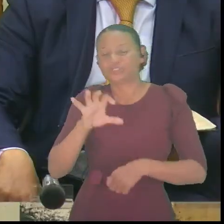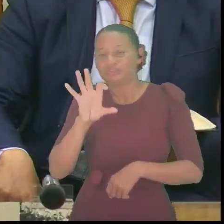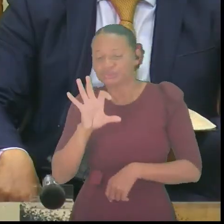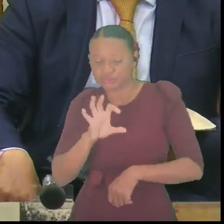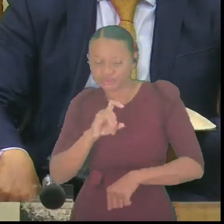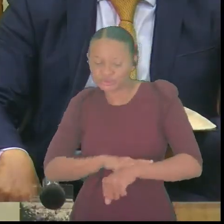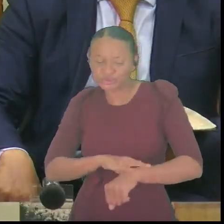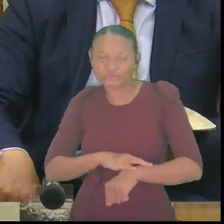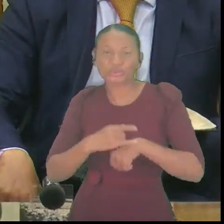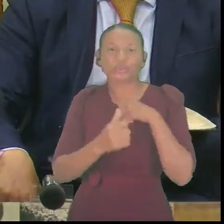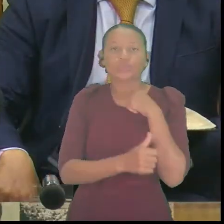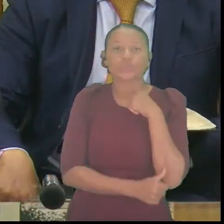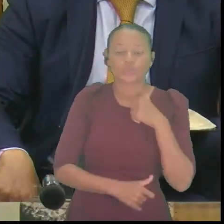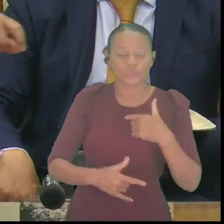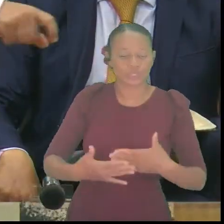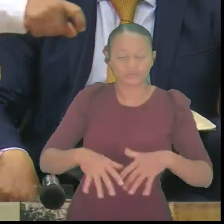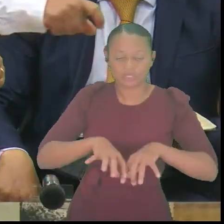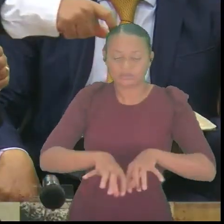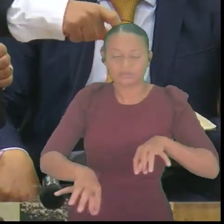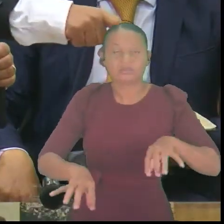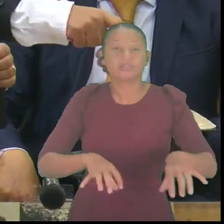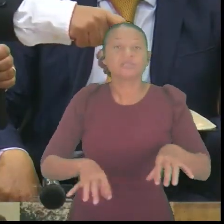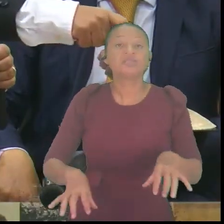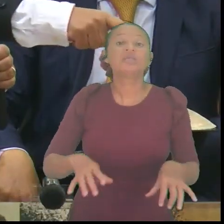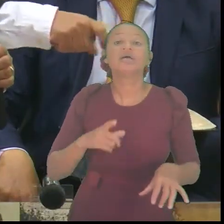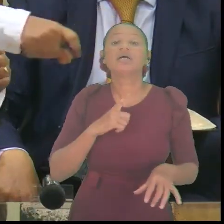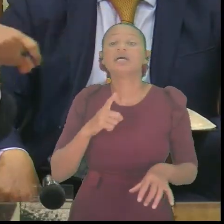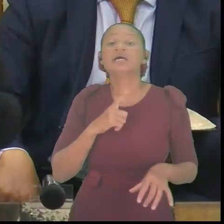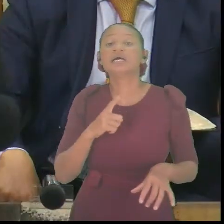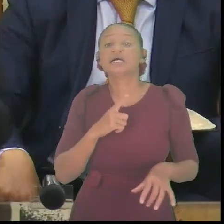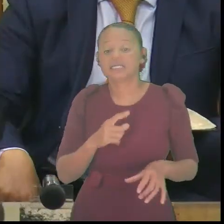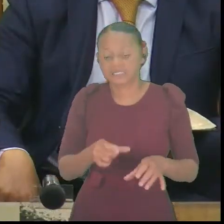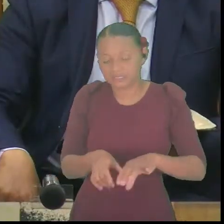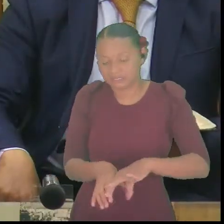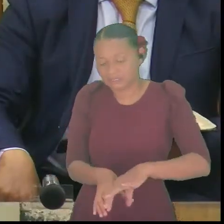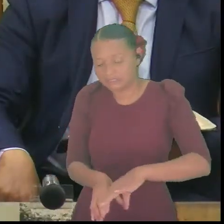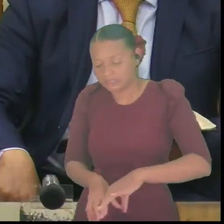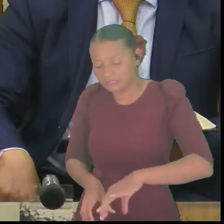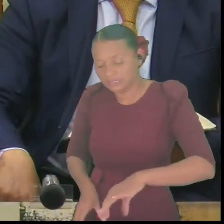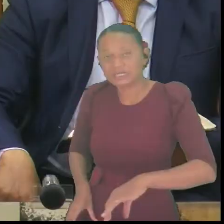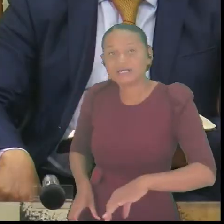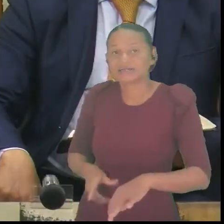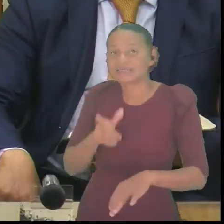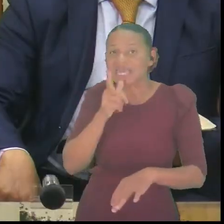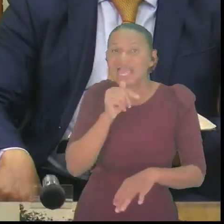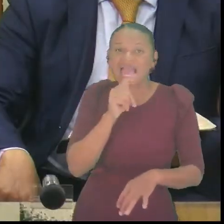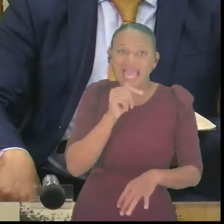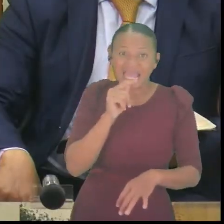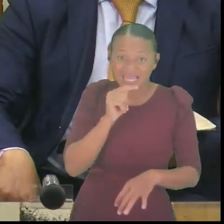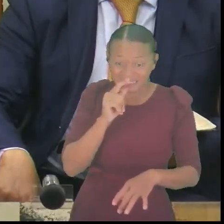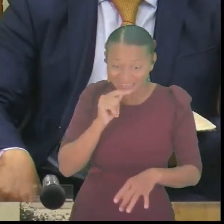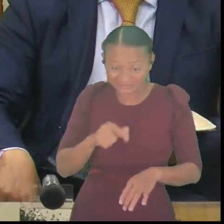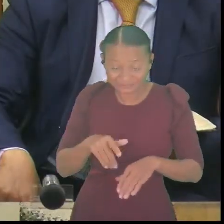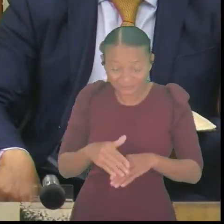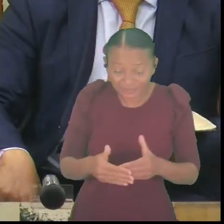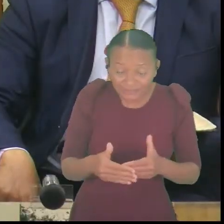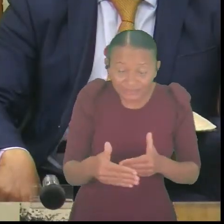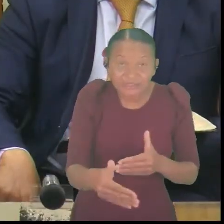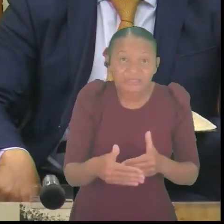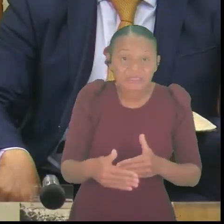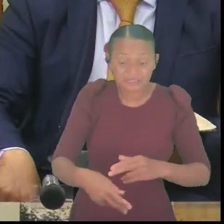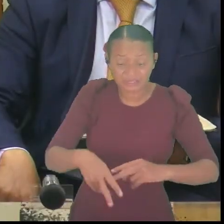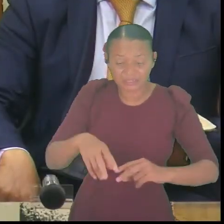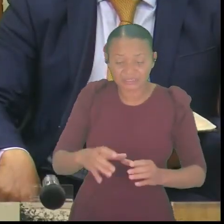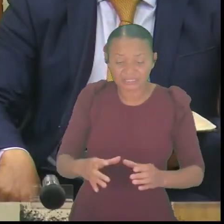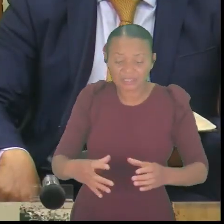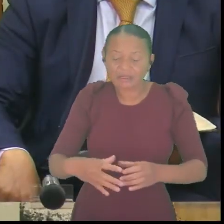divisória, havia na frente desses assentos uma canaletazinha que corria uma água, e na frente desses assentos haviam vasos